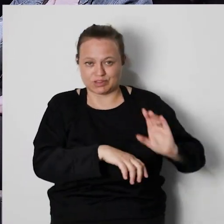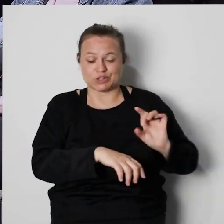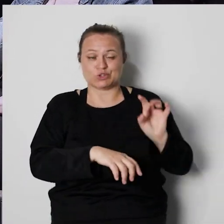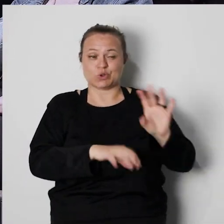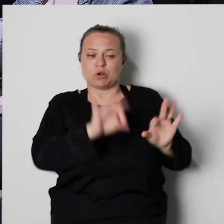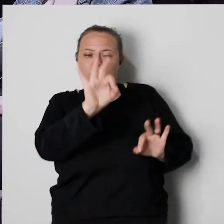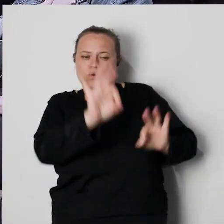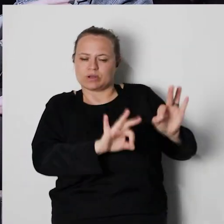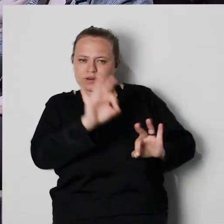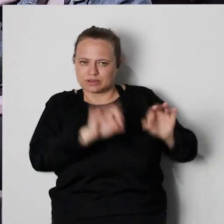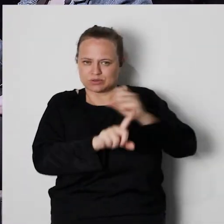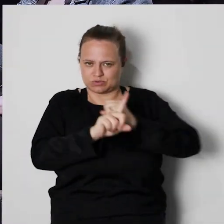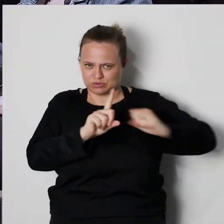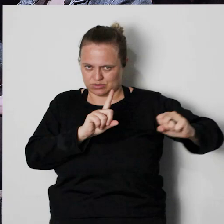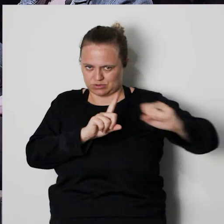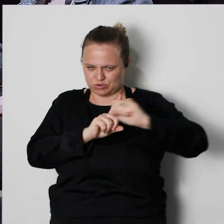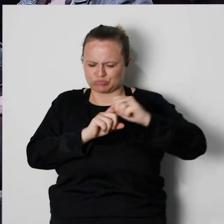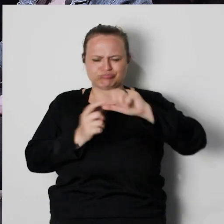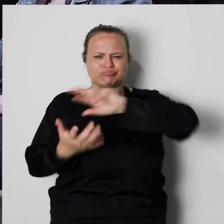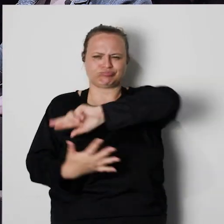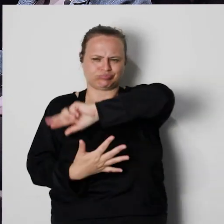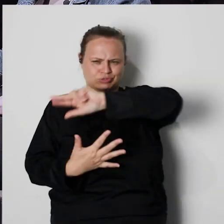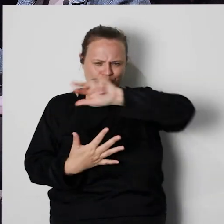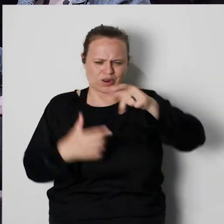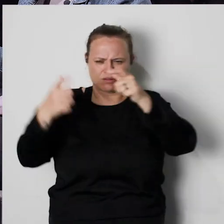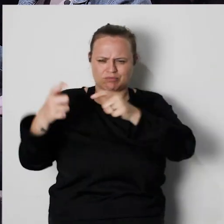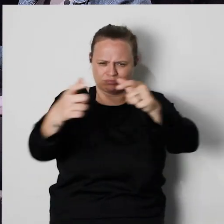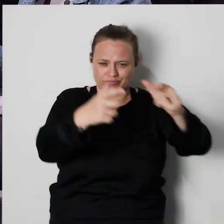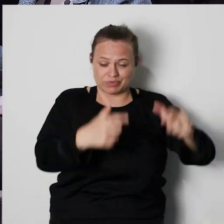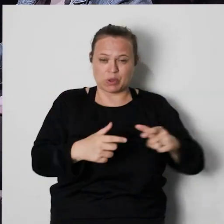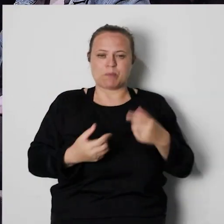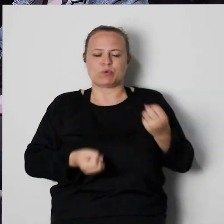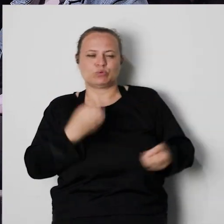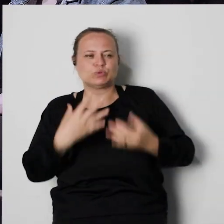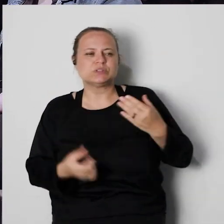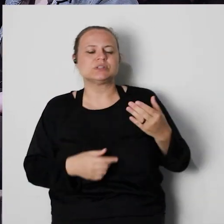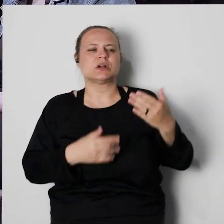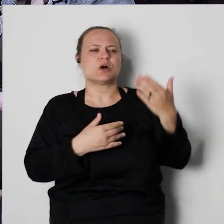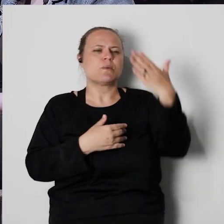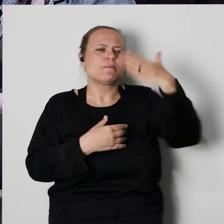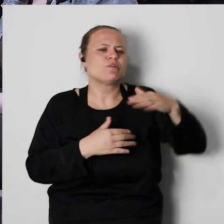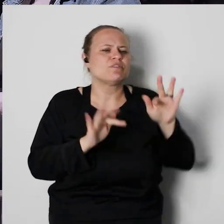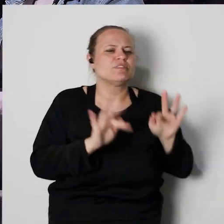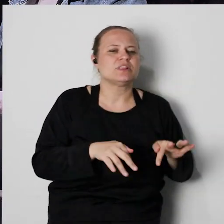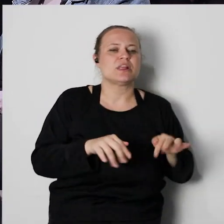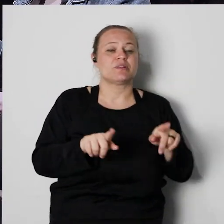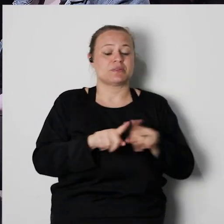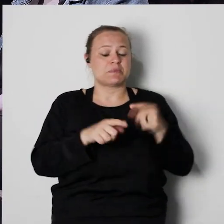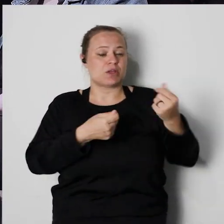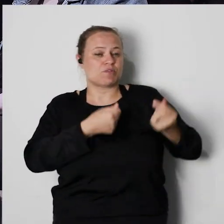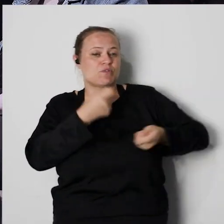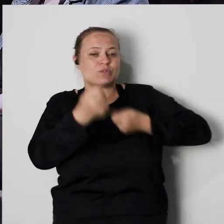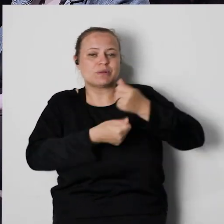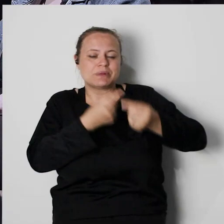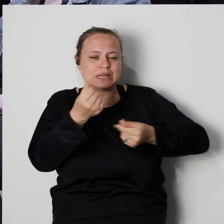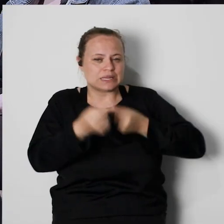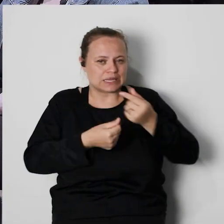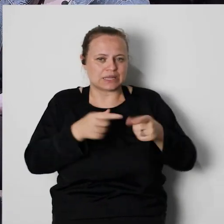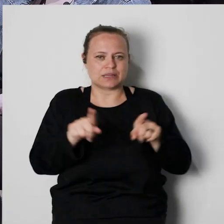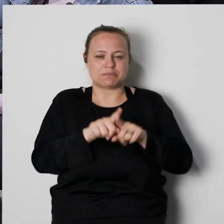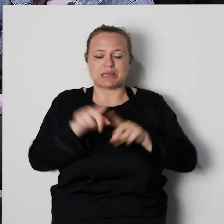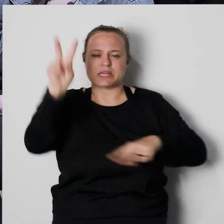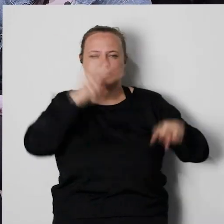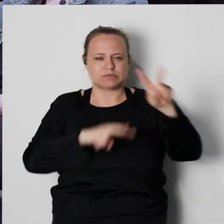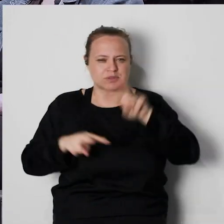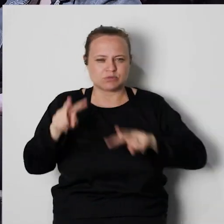aliás, antes de fazer a pergunta, dessa necessidade de mapeamento, eu vejo que há a necessidade da capacitação. Da continuidade da capacitação não